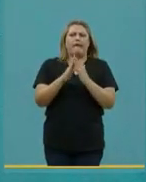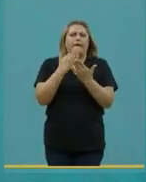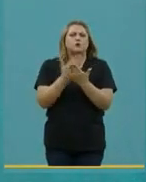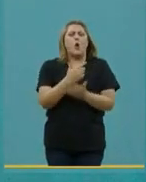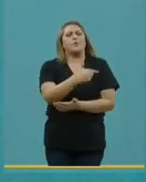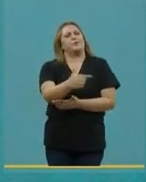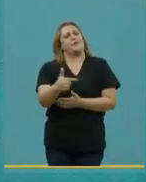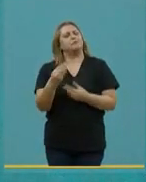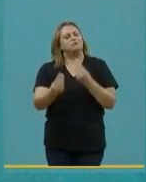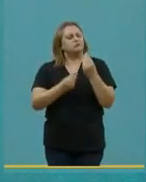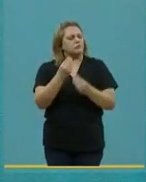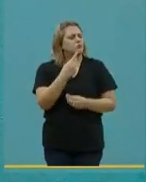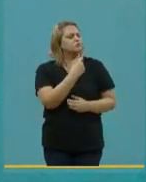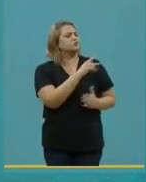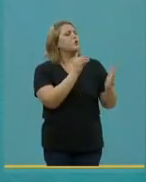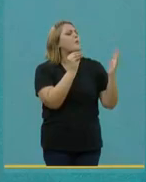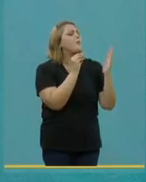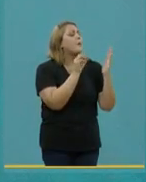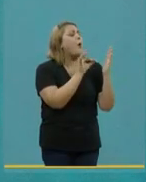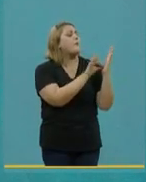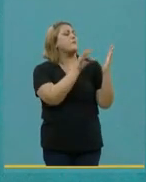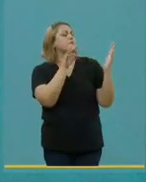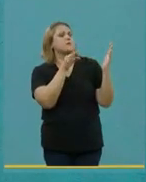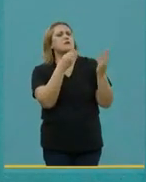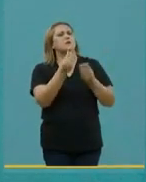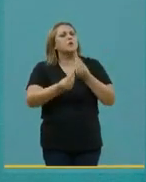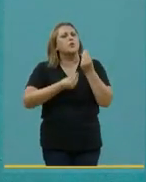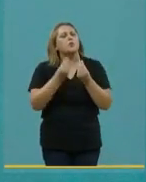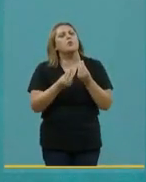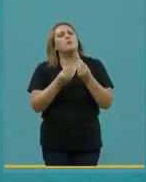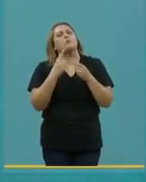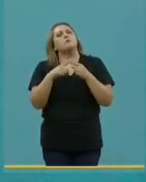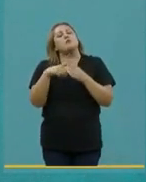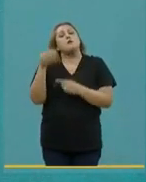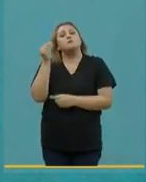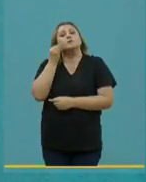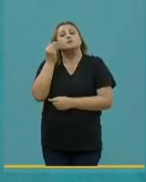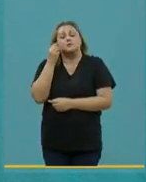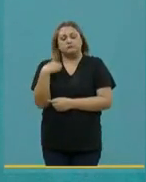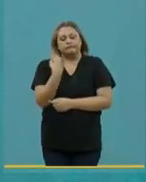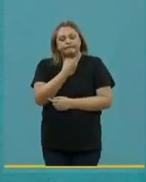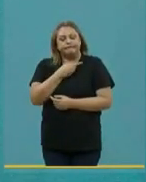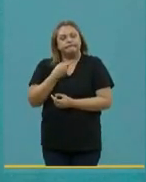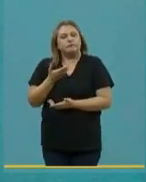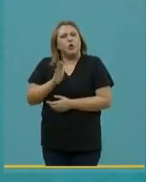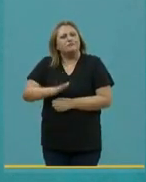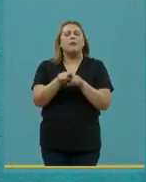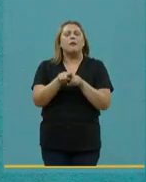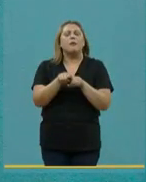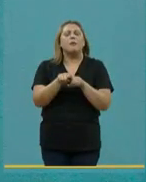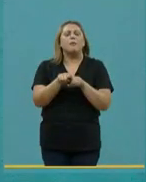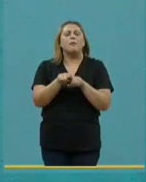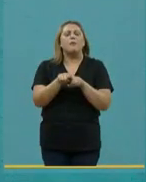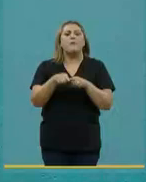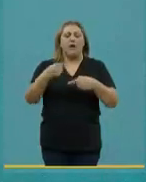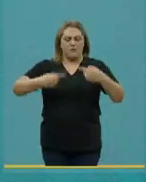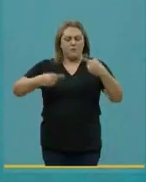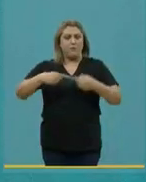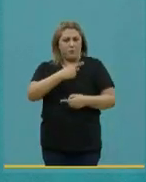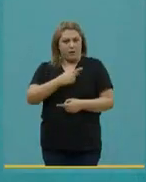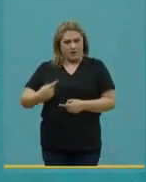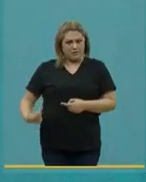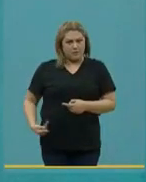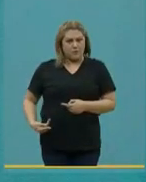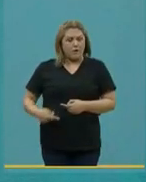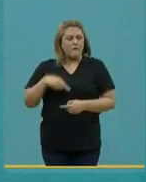quero saber qual o seu posicionamento levando em consideração a oportunidade dada às nossas crianças e também porque as que o senhor tem para